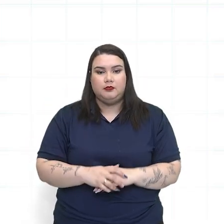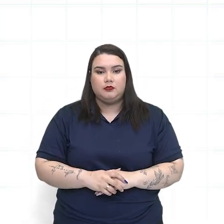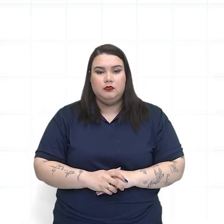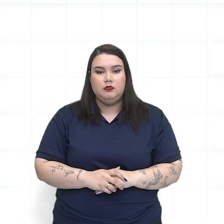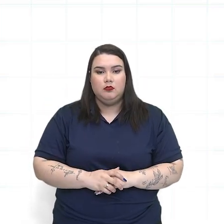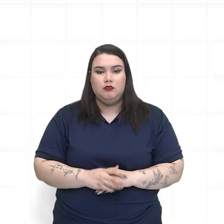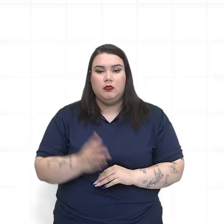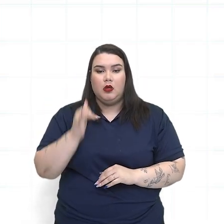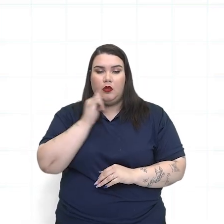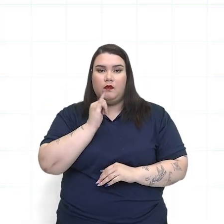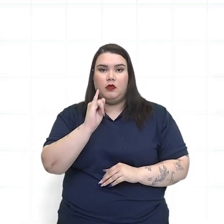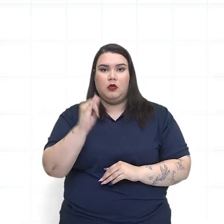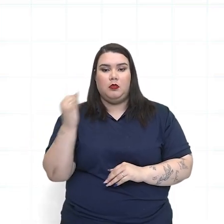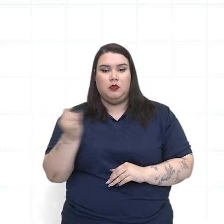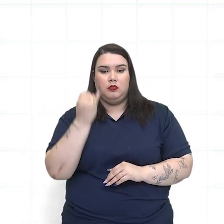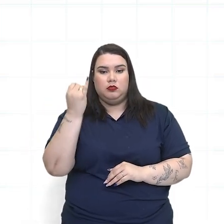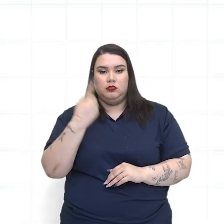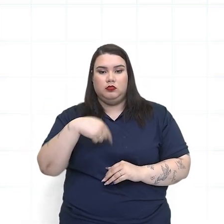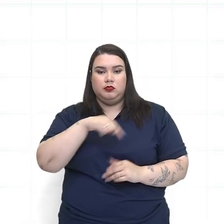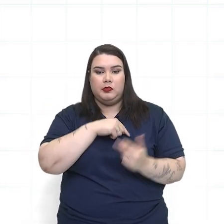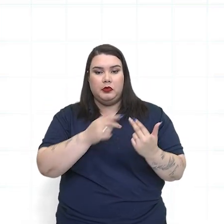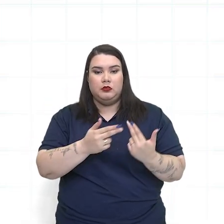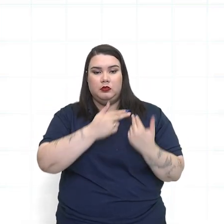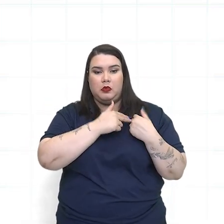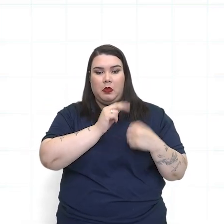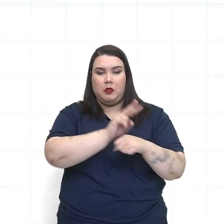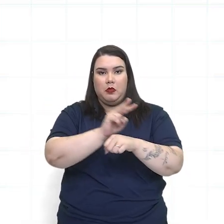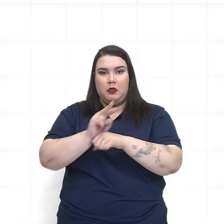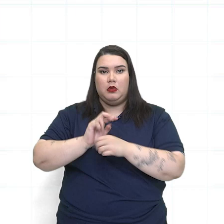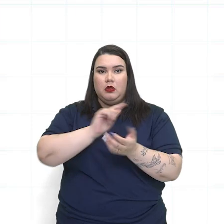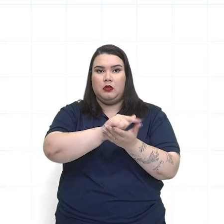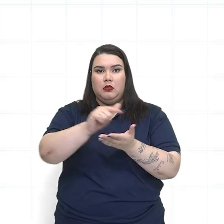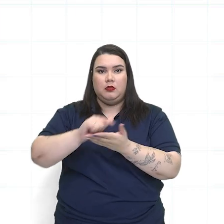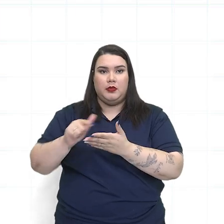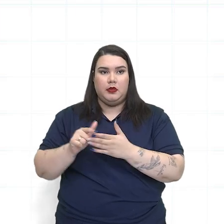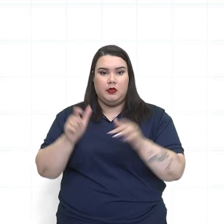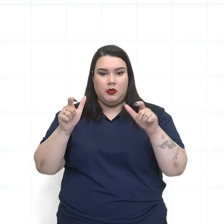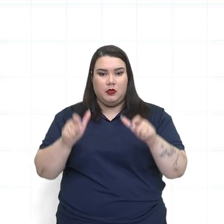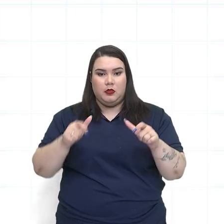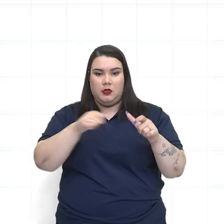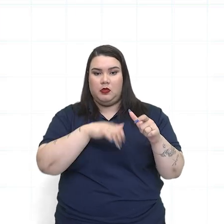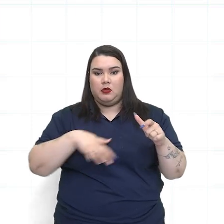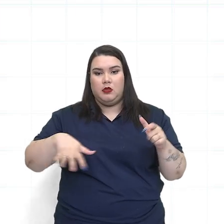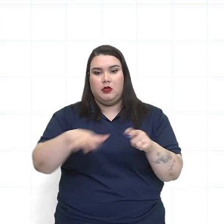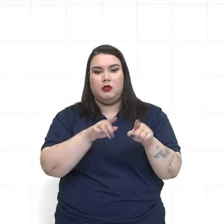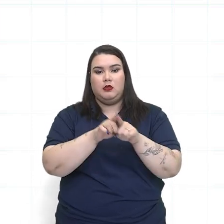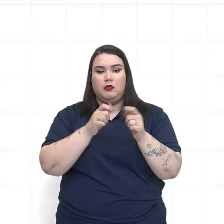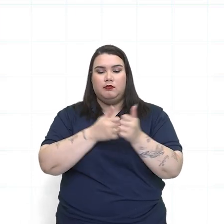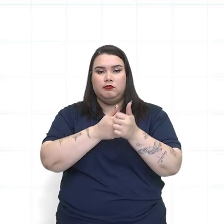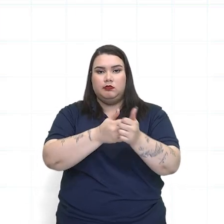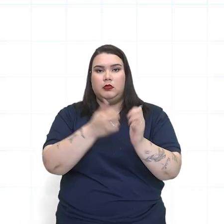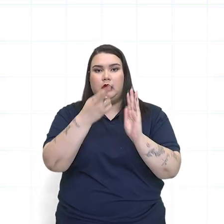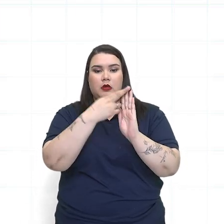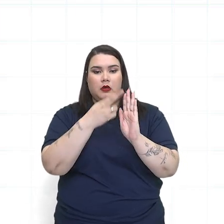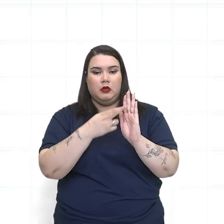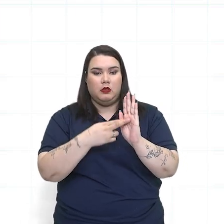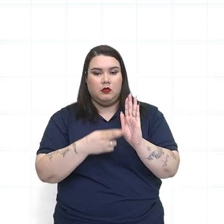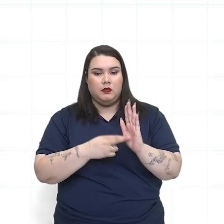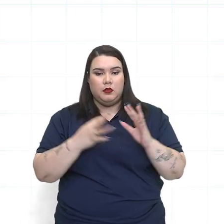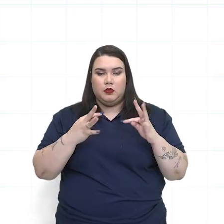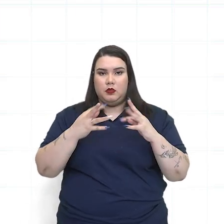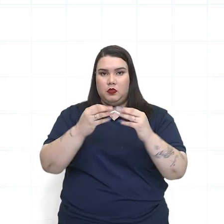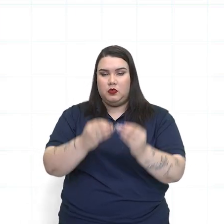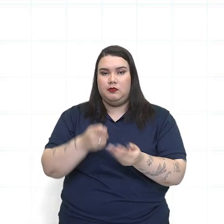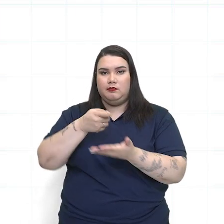físicas. Ressaltamos que nos comprometemos a zelar pela ordem e a limpeza do espaço, bem como a seguir todas as normas